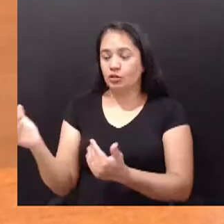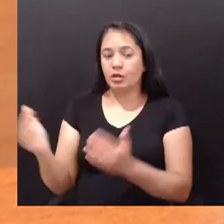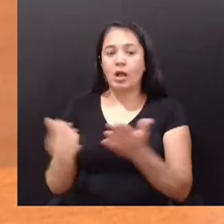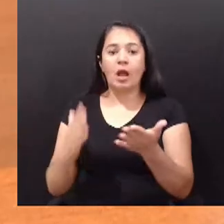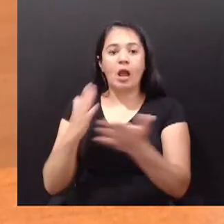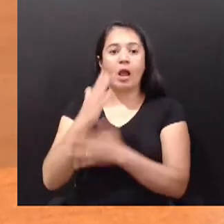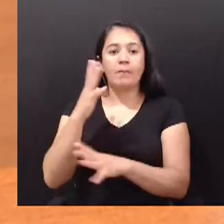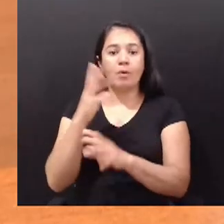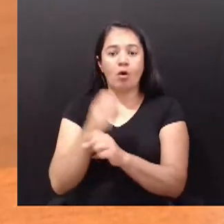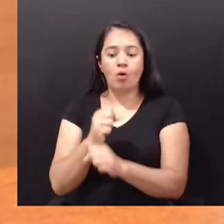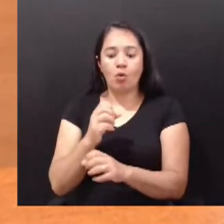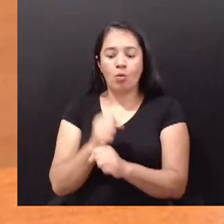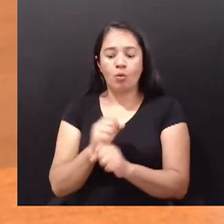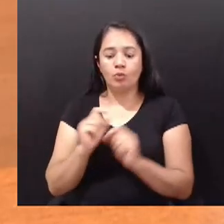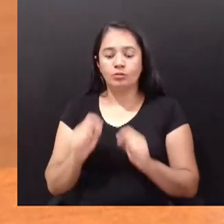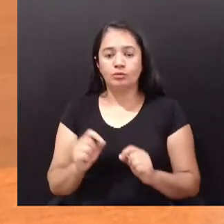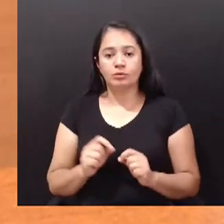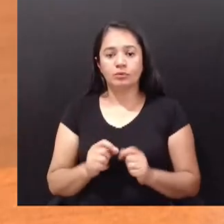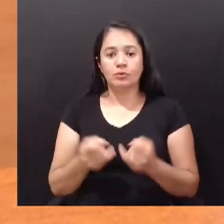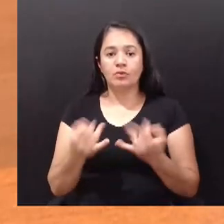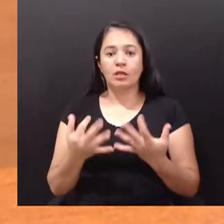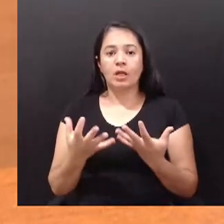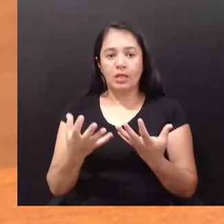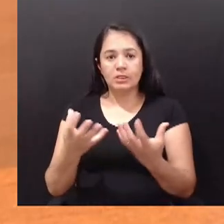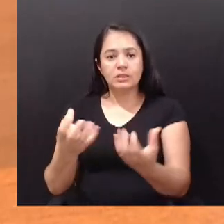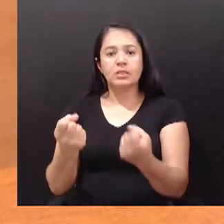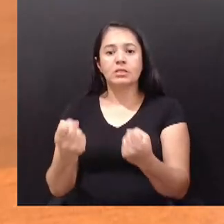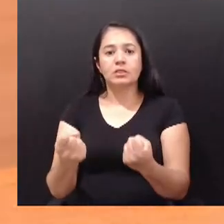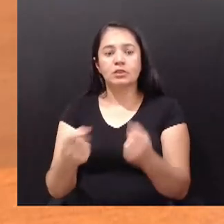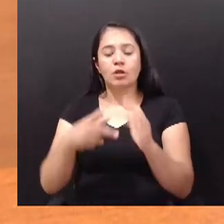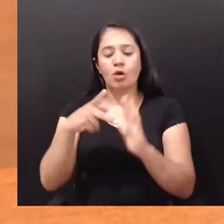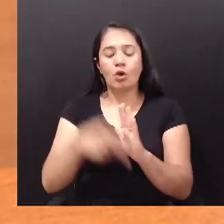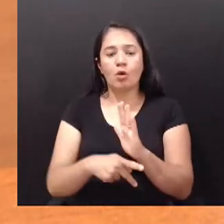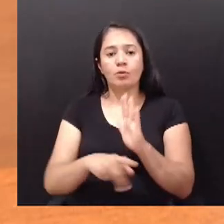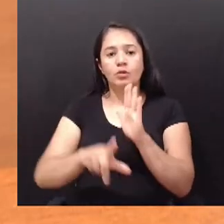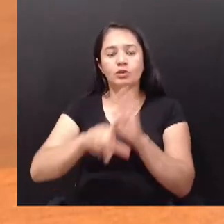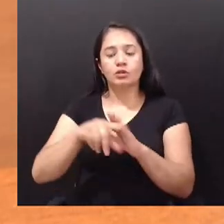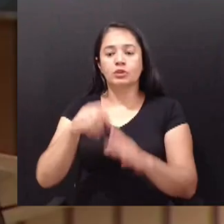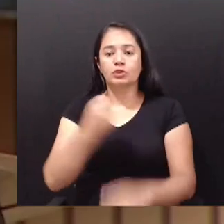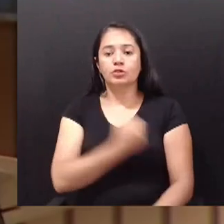unanimidade o parecer favorável ao projeto de Lei 40